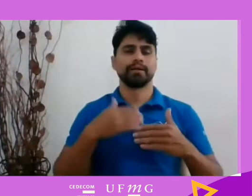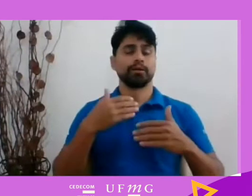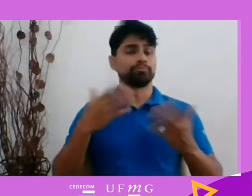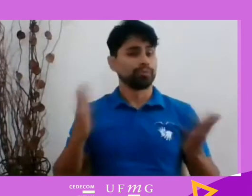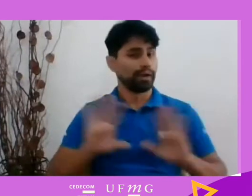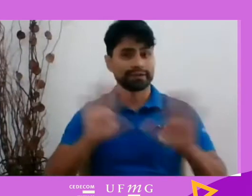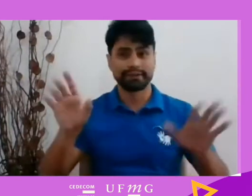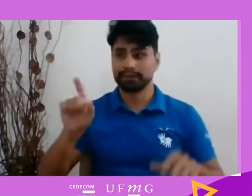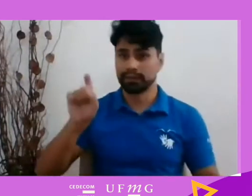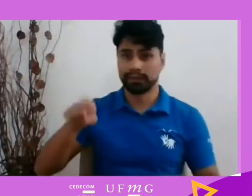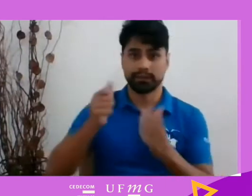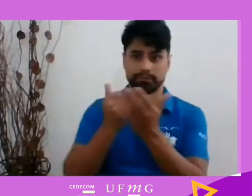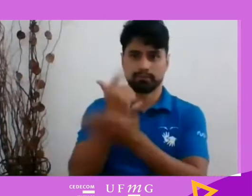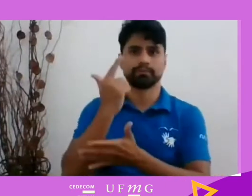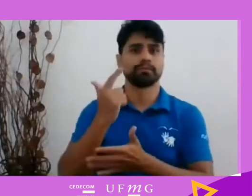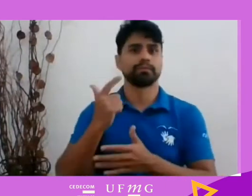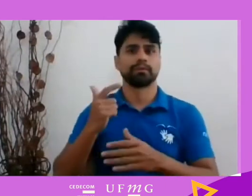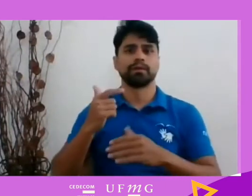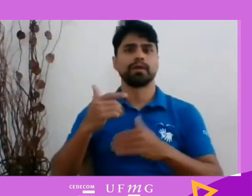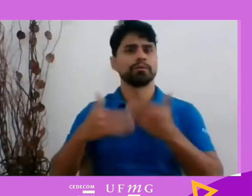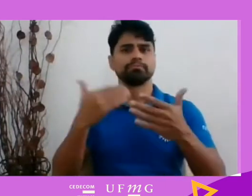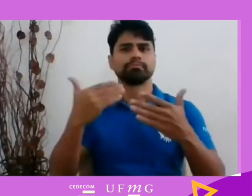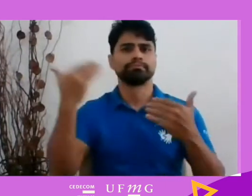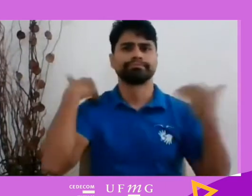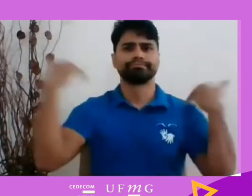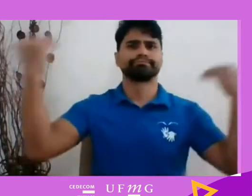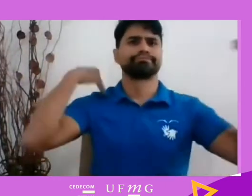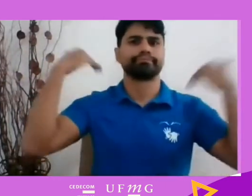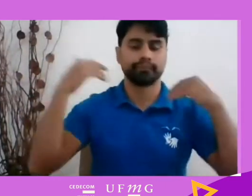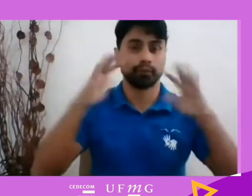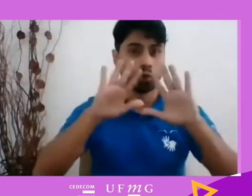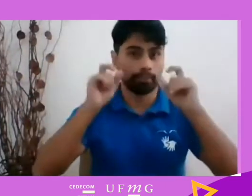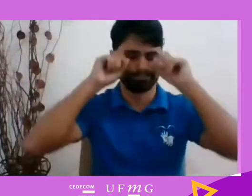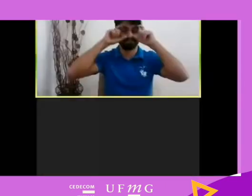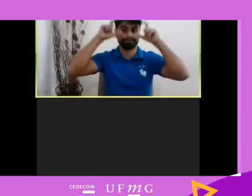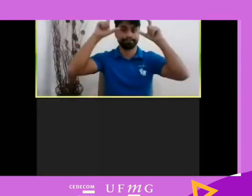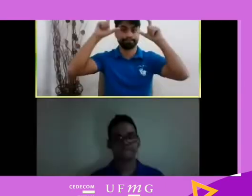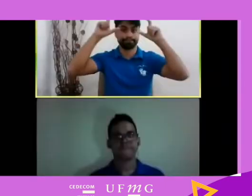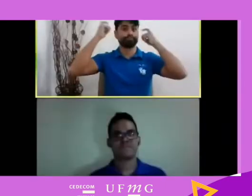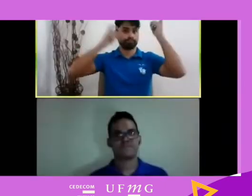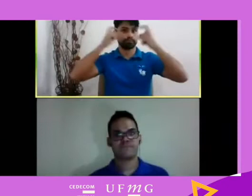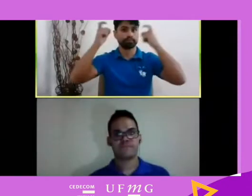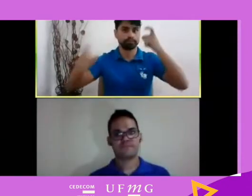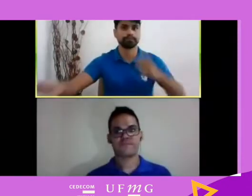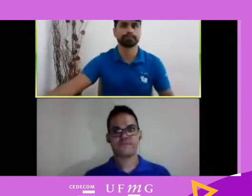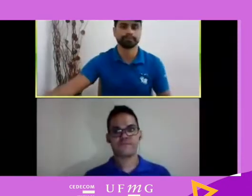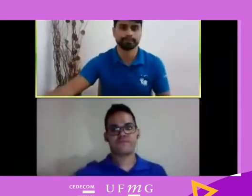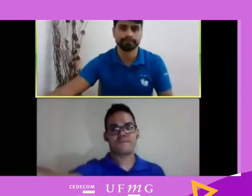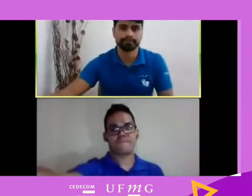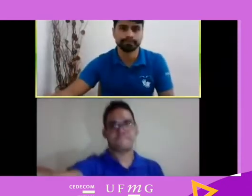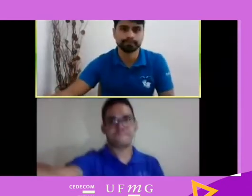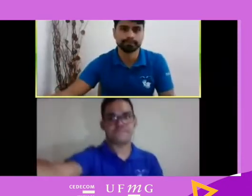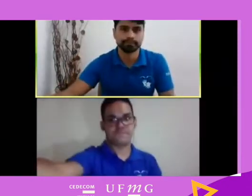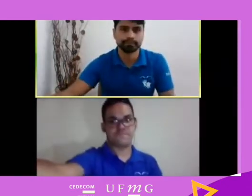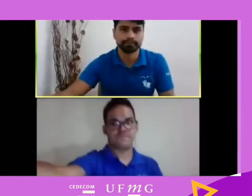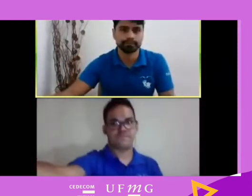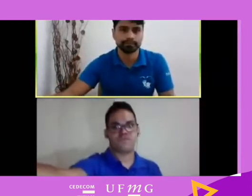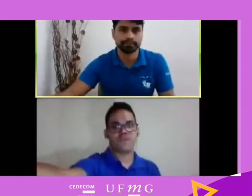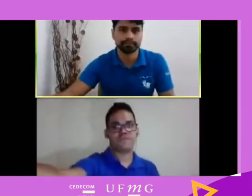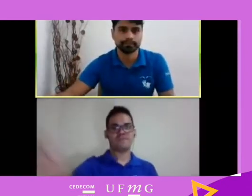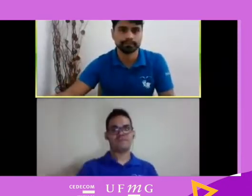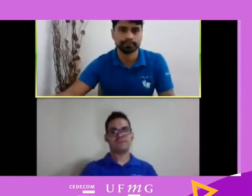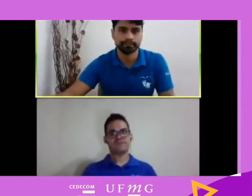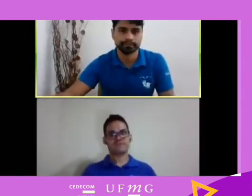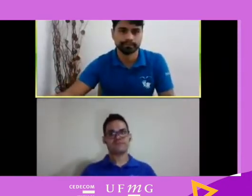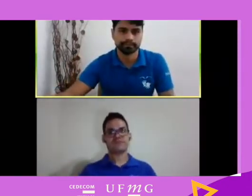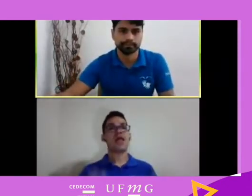que começar a se preocupar com, por exemplo, o que seriam férias de julho, como é que as pessoas que estão cansadas de ficar na pandemia, como é que elas estão se